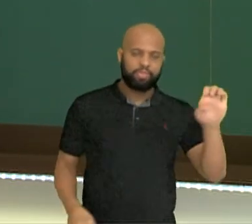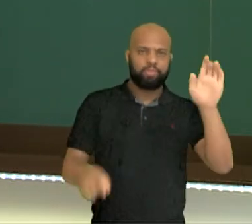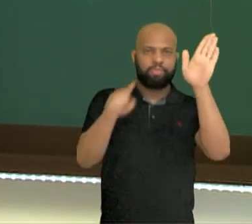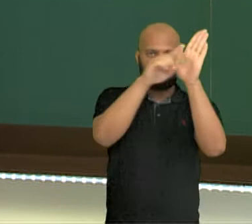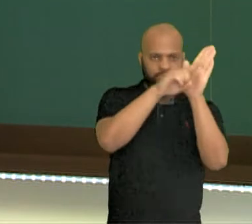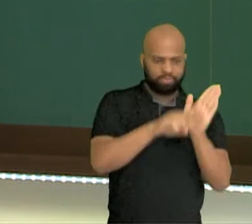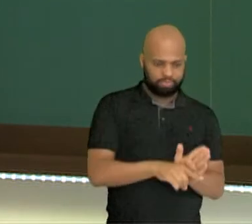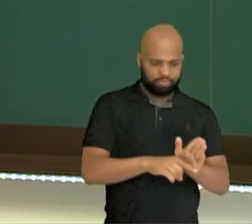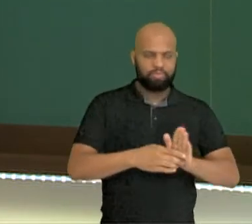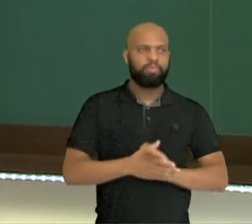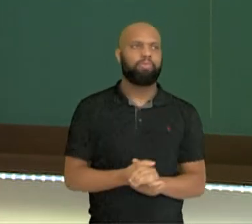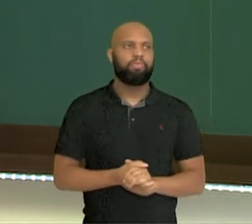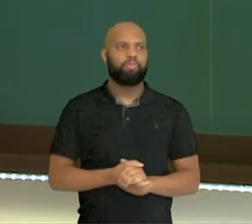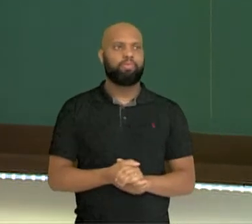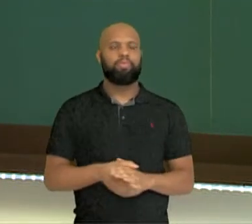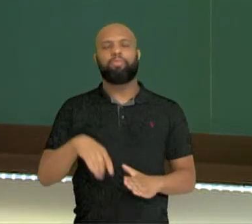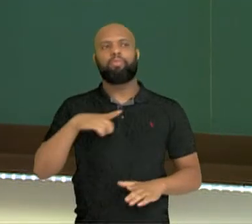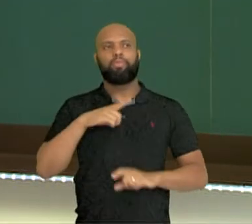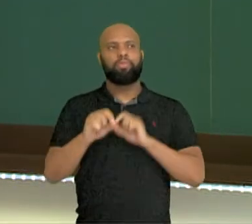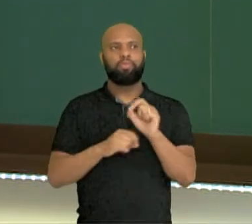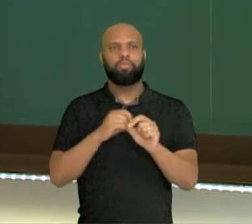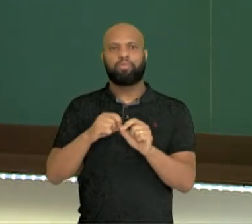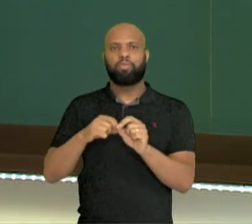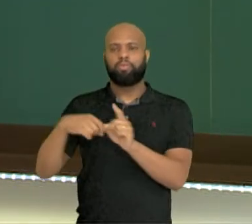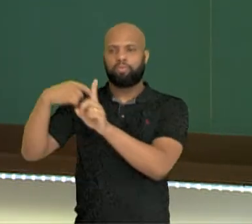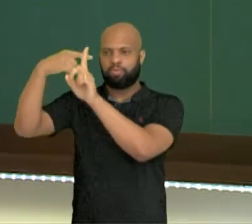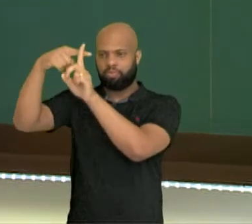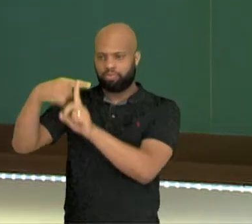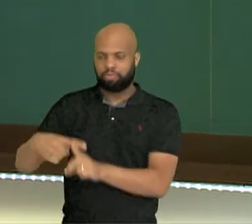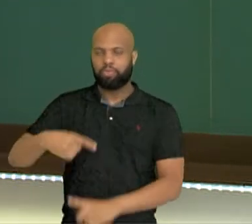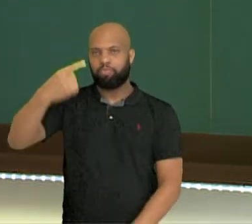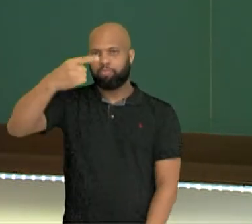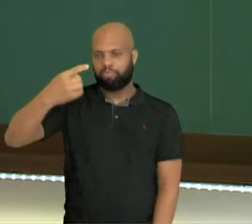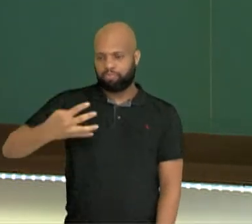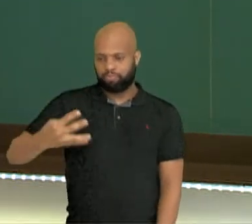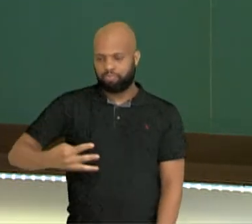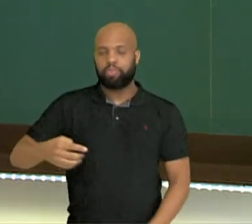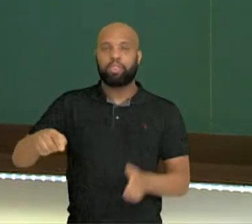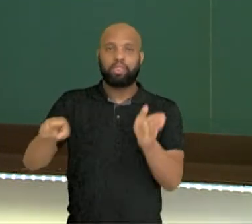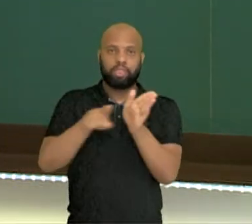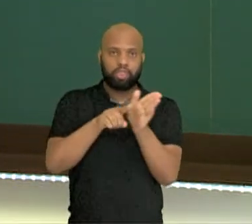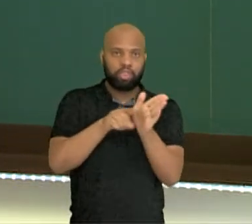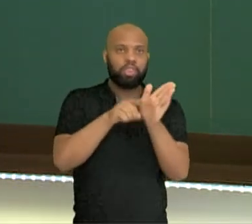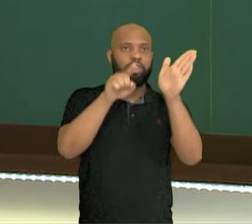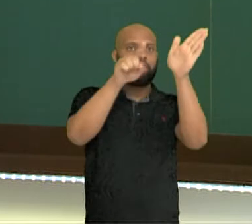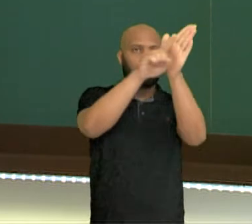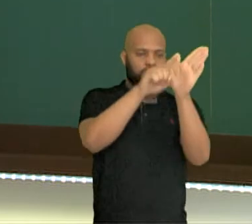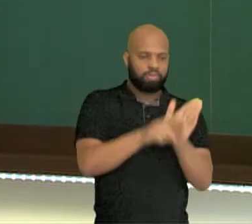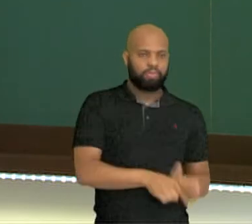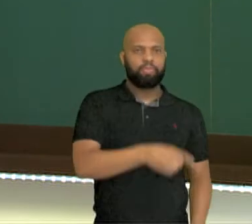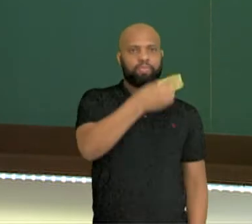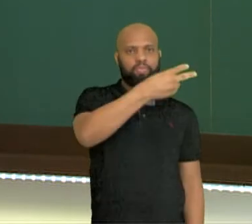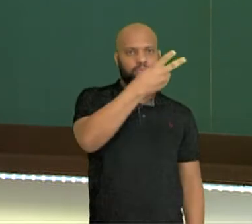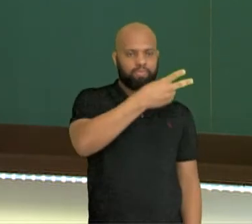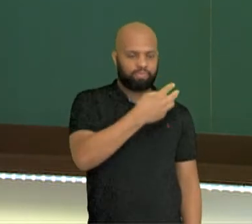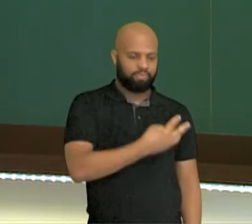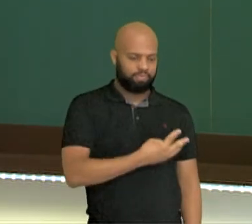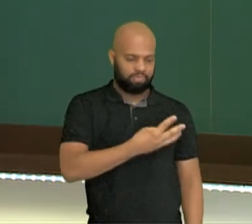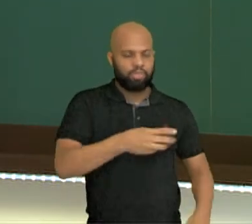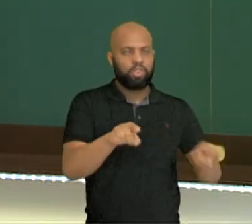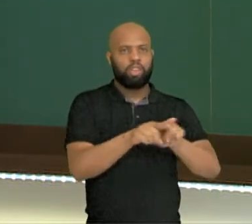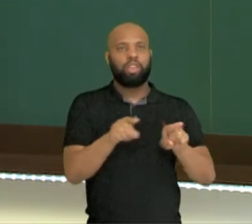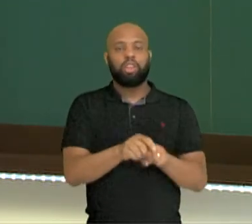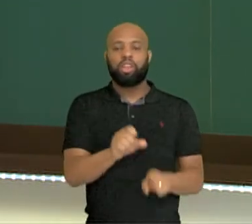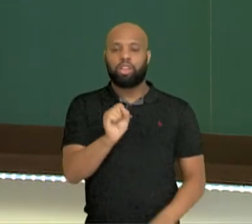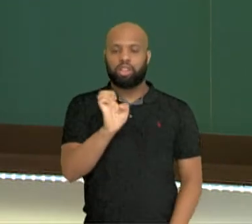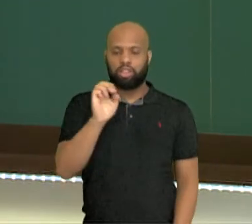valores negativos. Então, positivo no primeiro e quarto, negativo no segundo e terceiro. Você vai encontrar os valores de